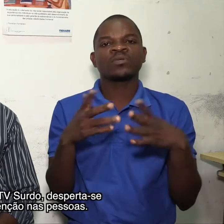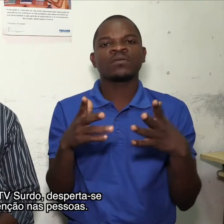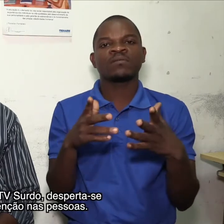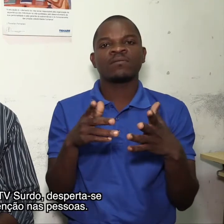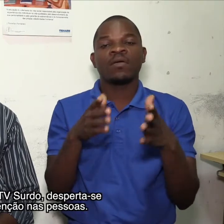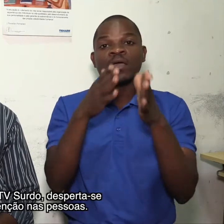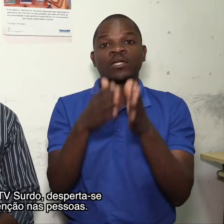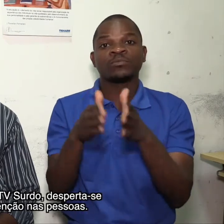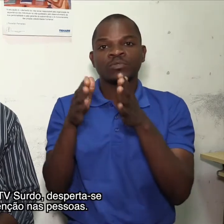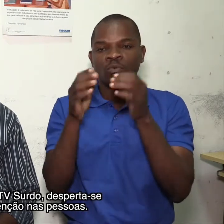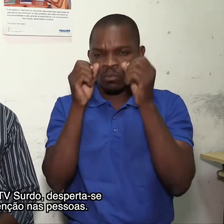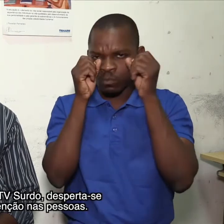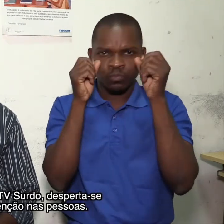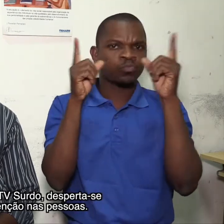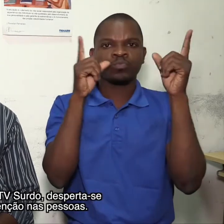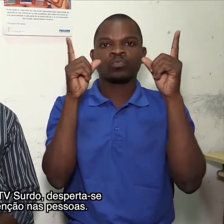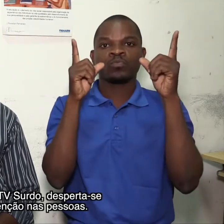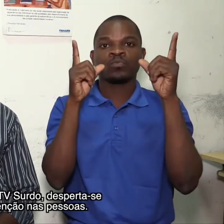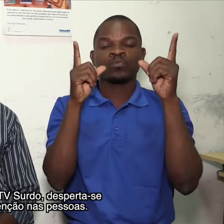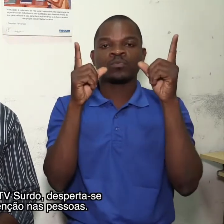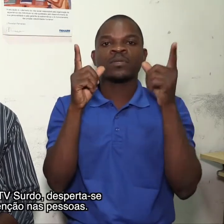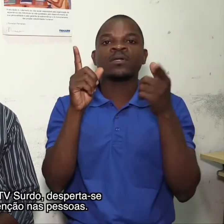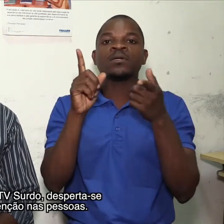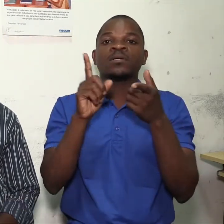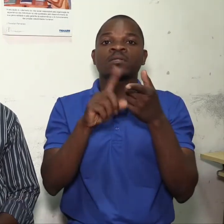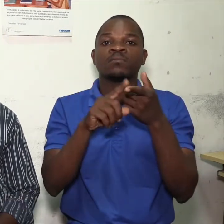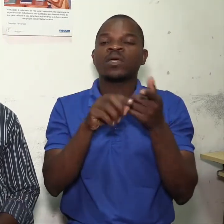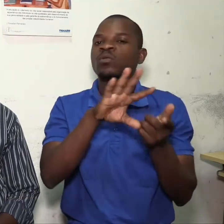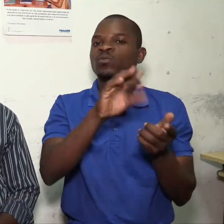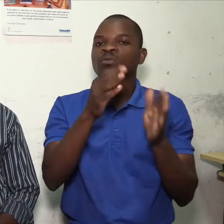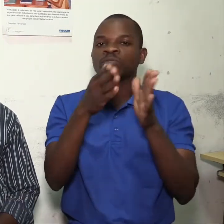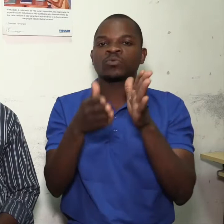muita atenção nas pessoas.